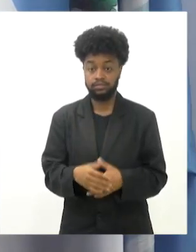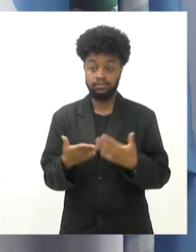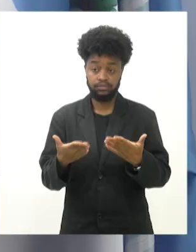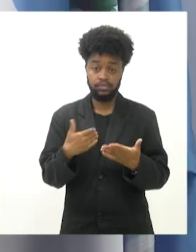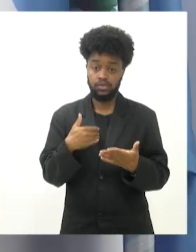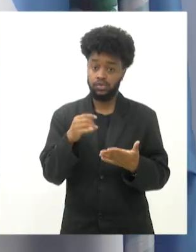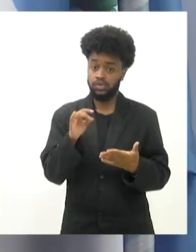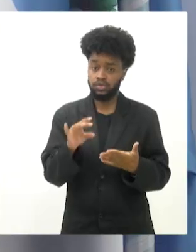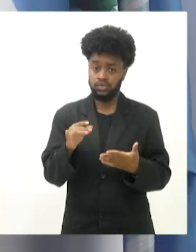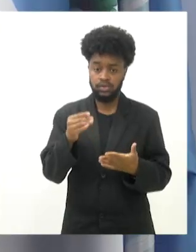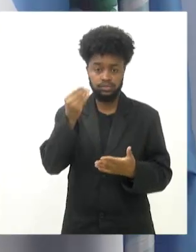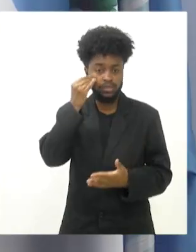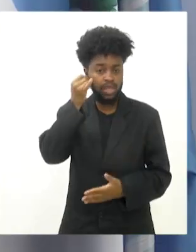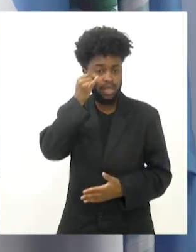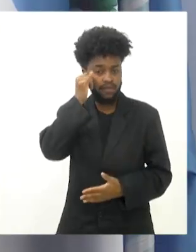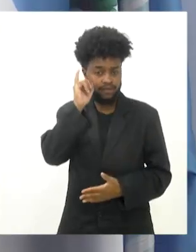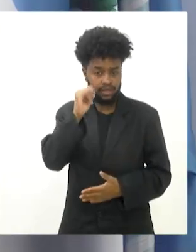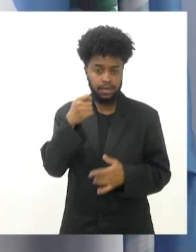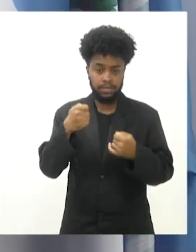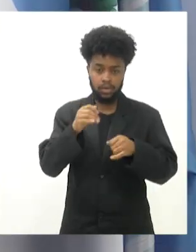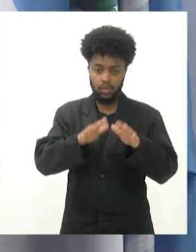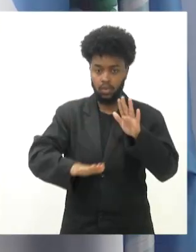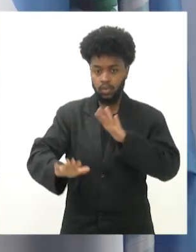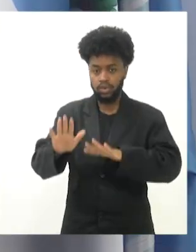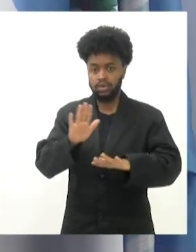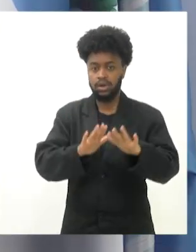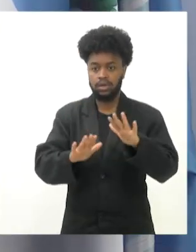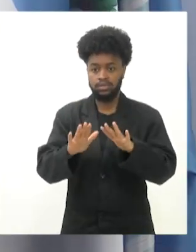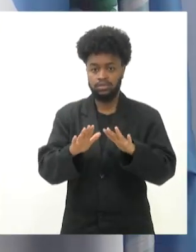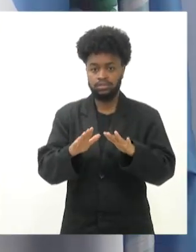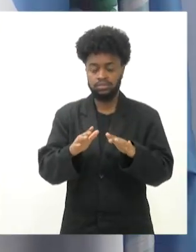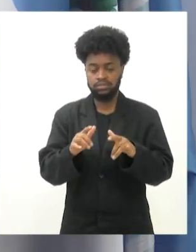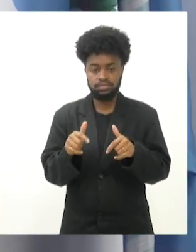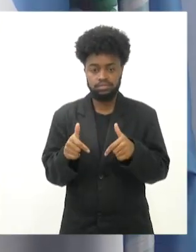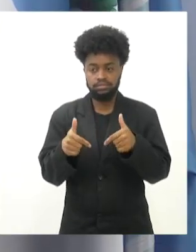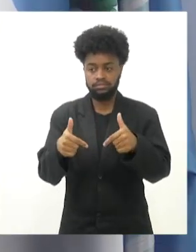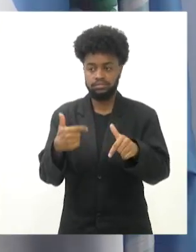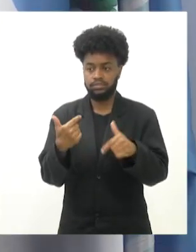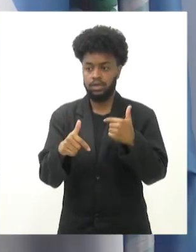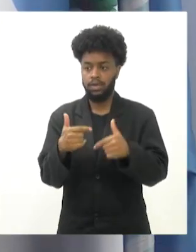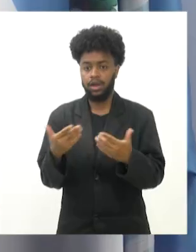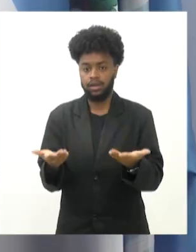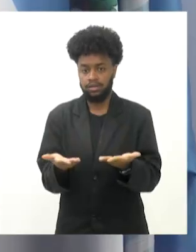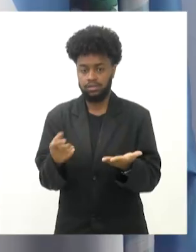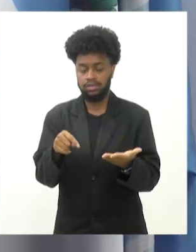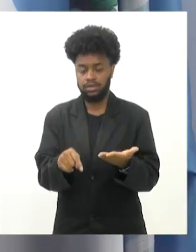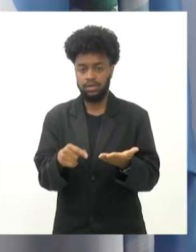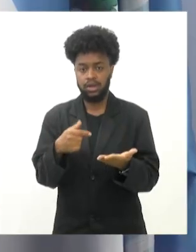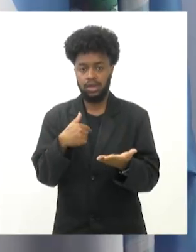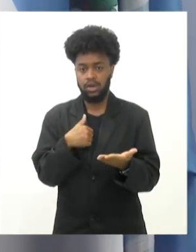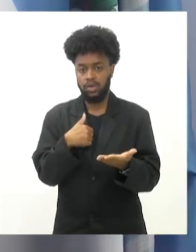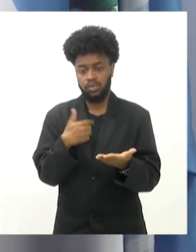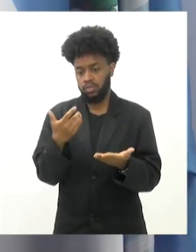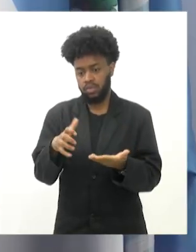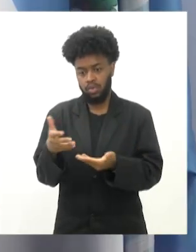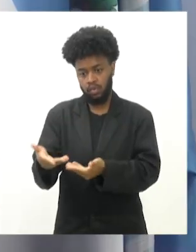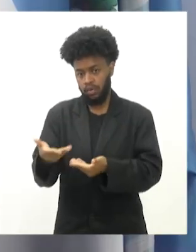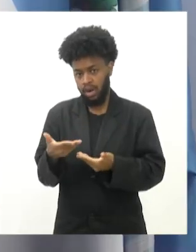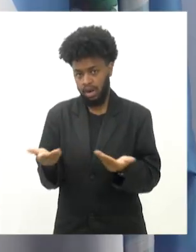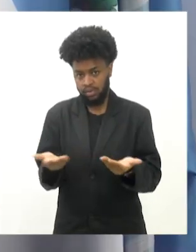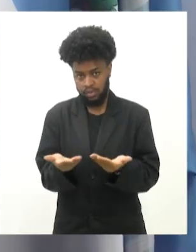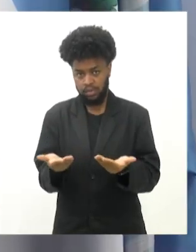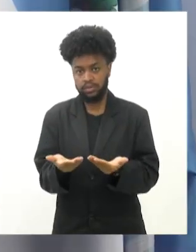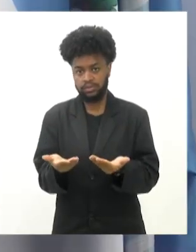somente uma prevenção, a sermos cautelosos e zelosos na condução dos trabalhos, eu não o convocaria nesse